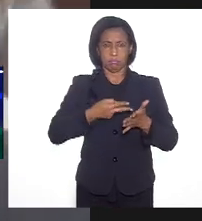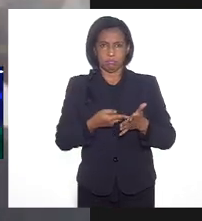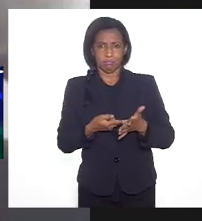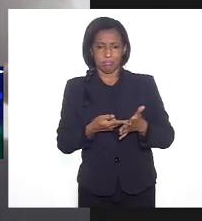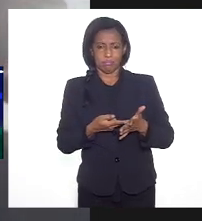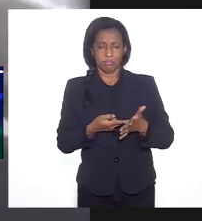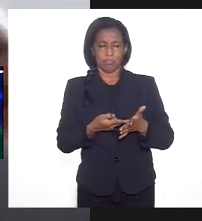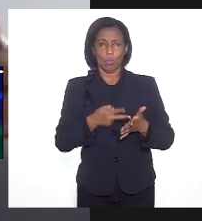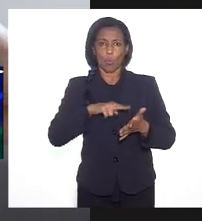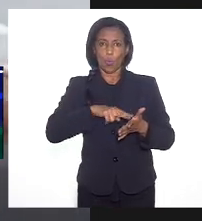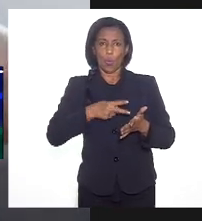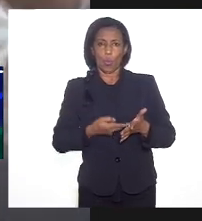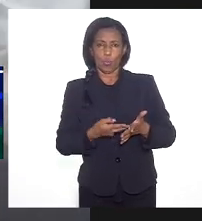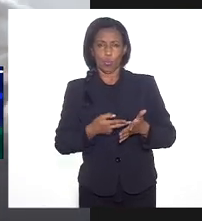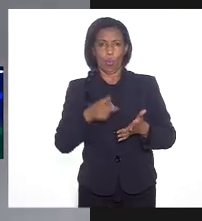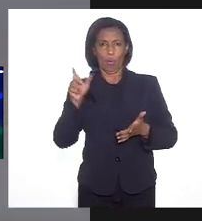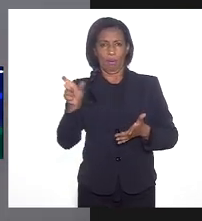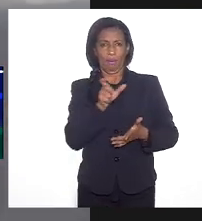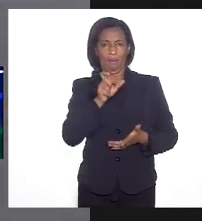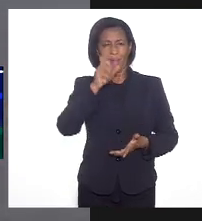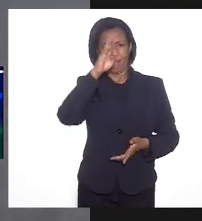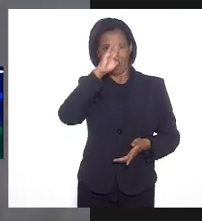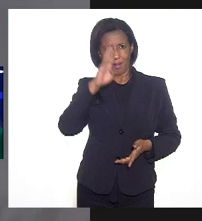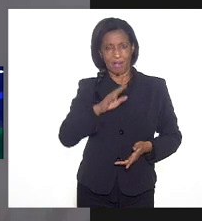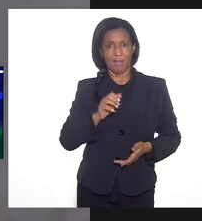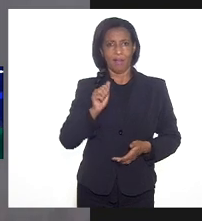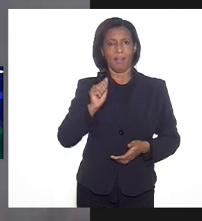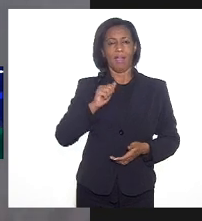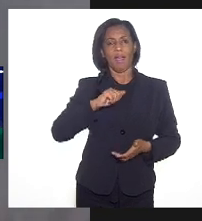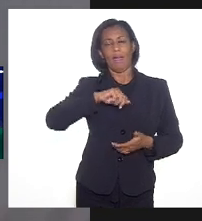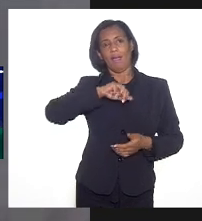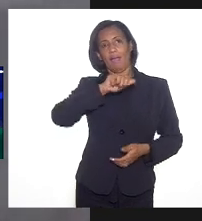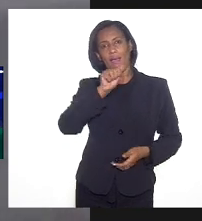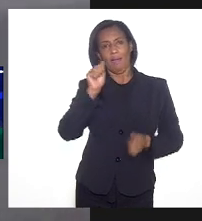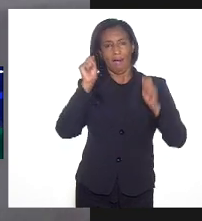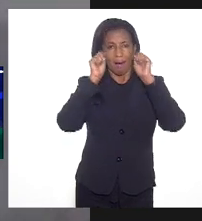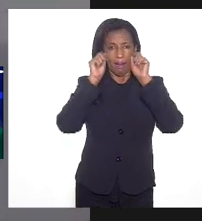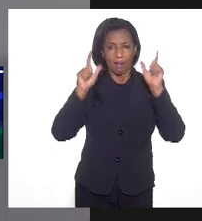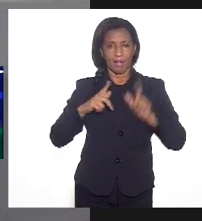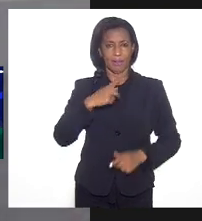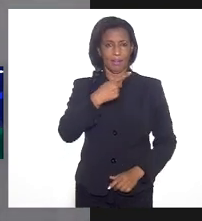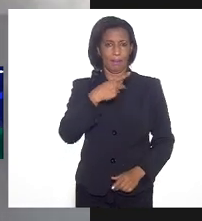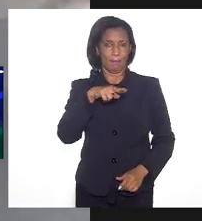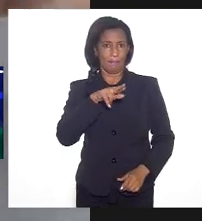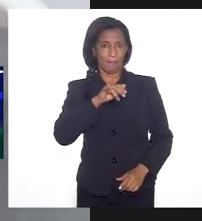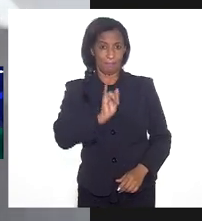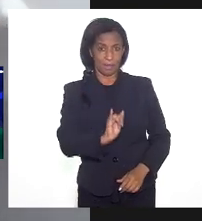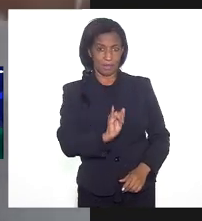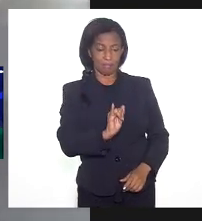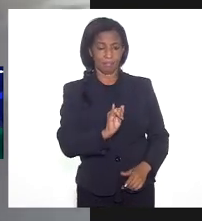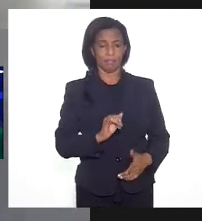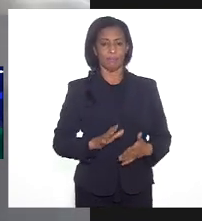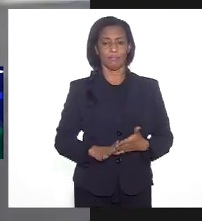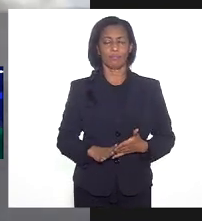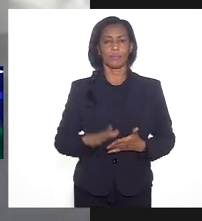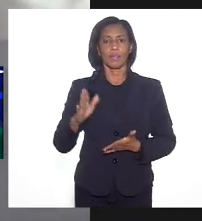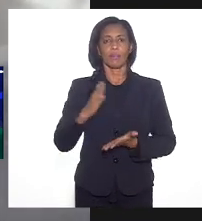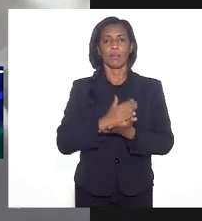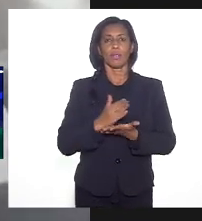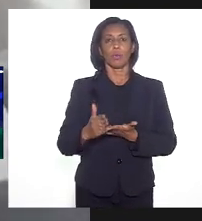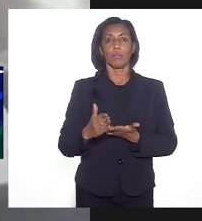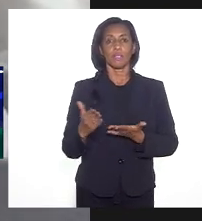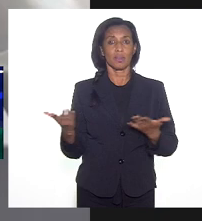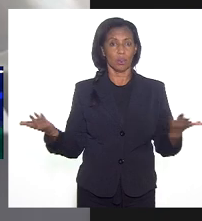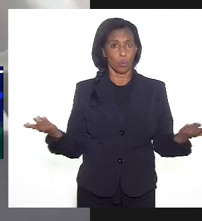abrasileirou essa lei importante para o alerta PRI hoje a gente era para estar começando a